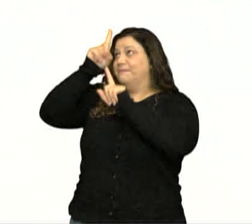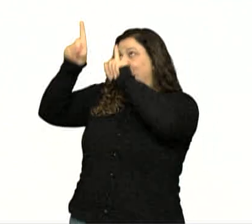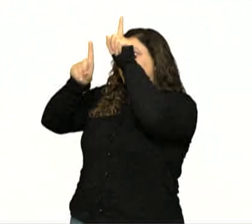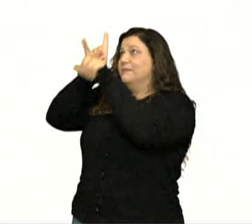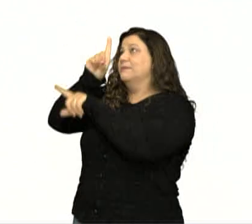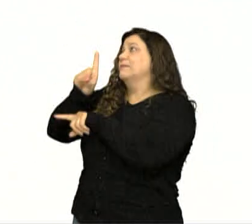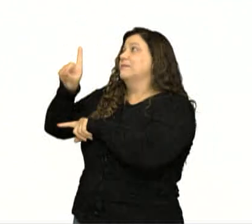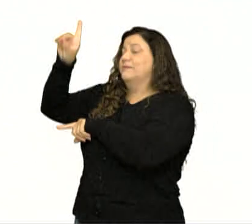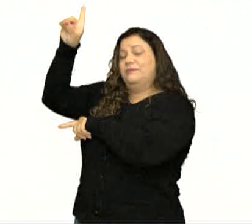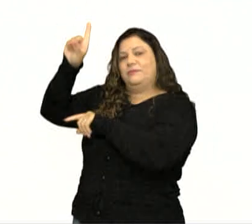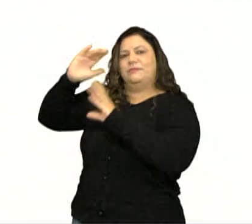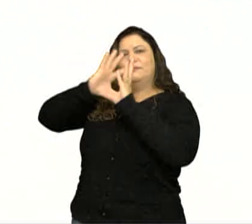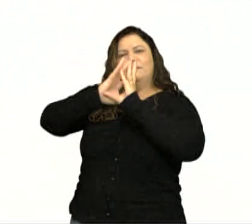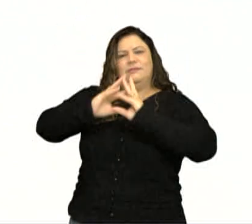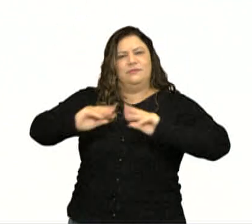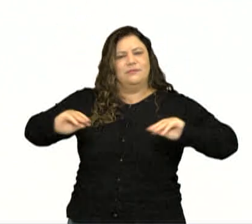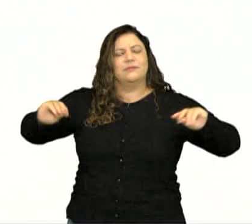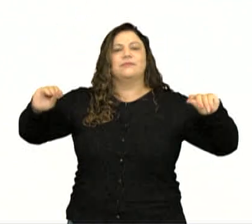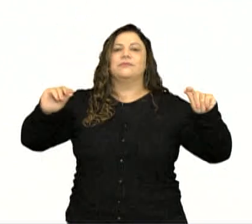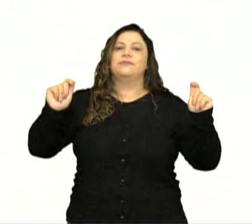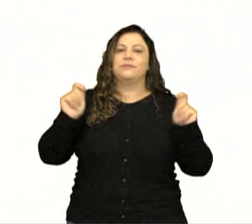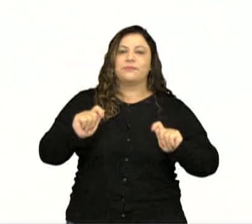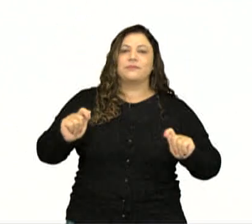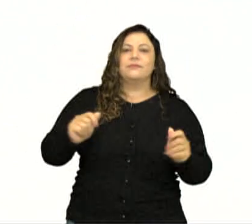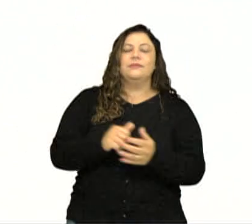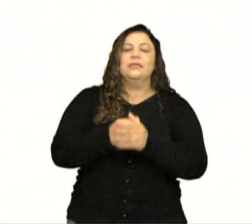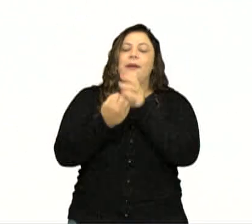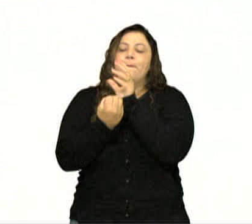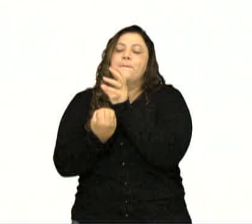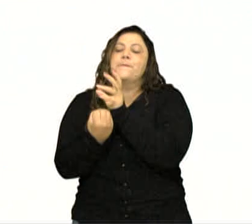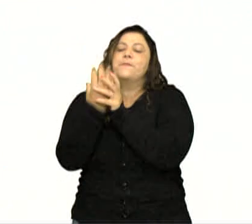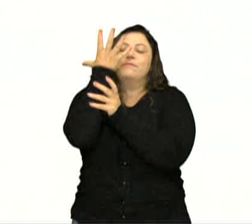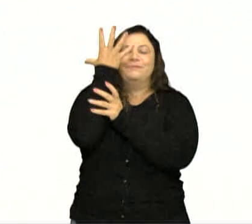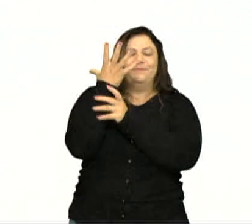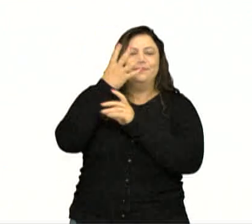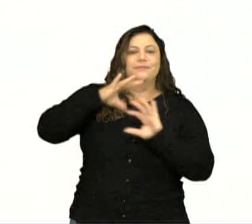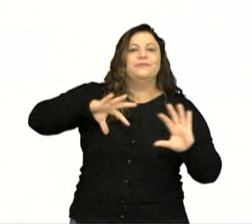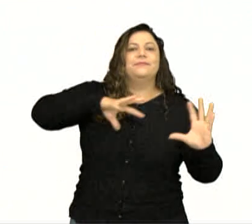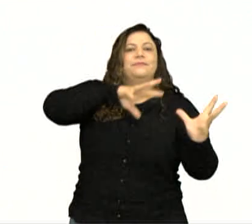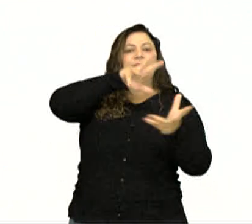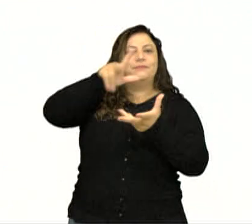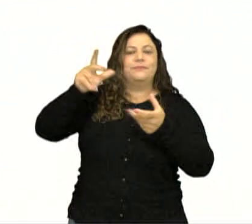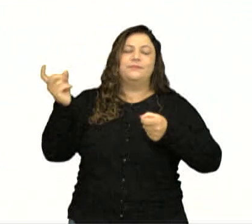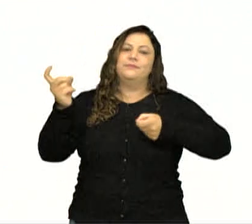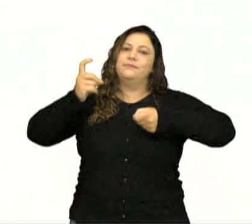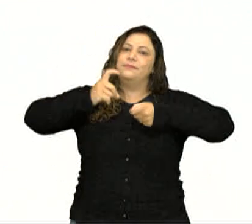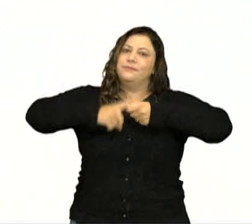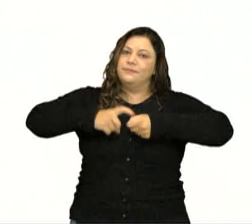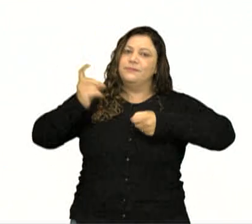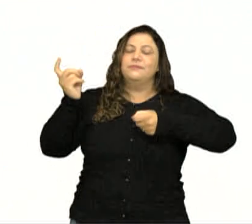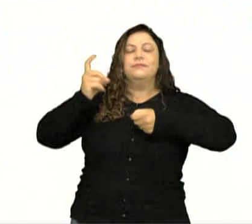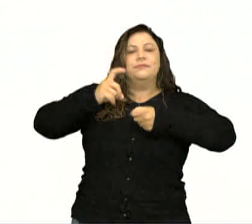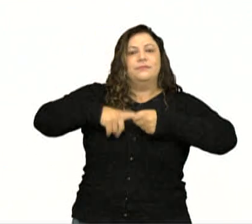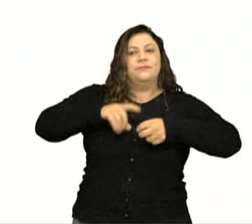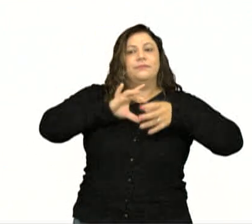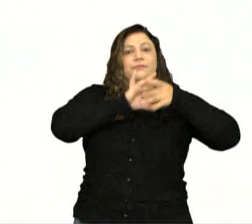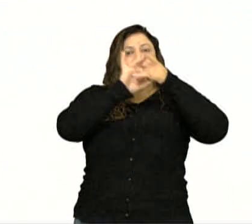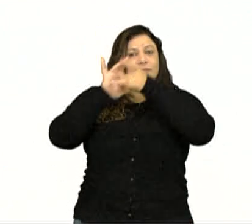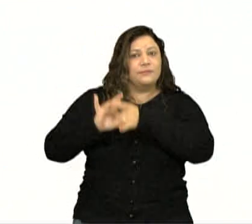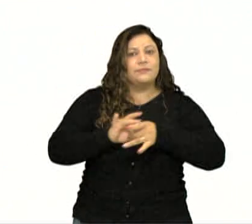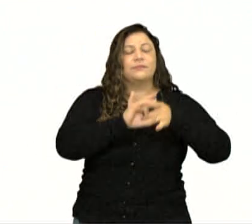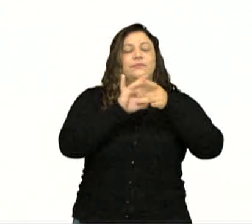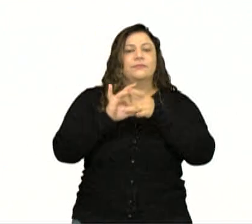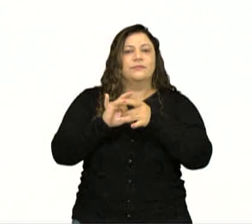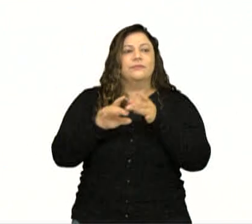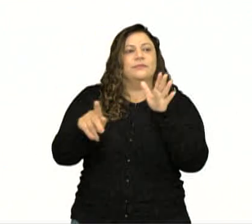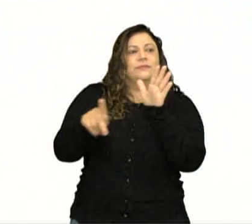Deus, dessa substância inaugural que é Deus, são atributos e modos desse